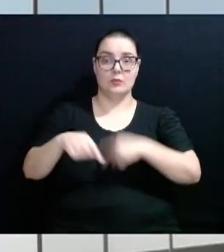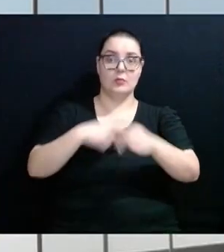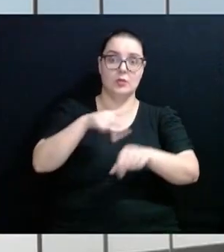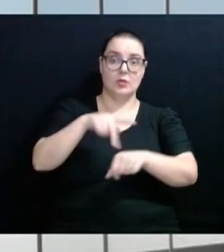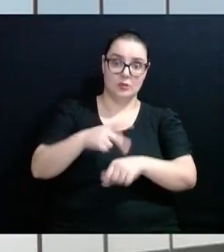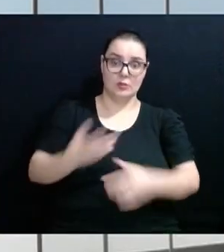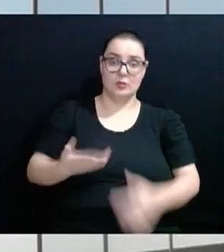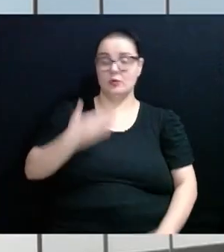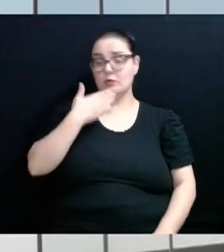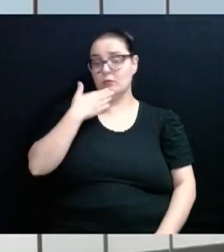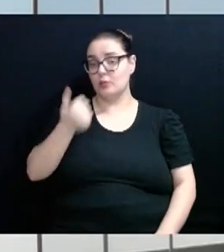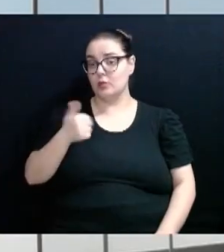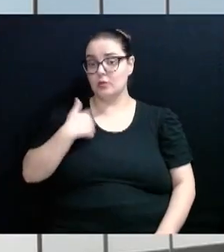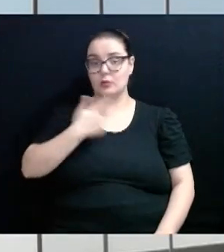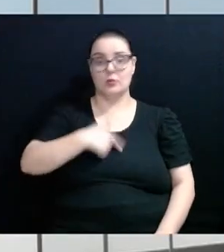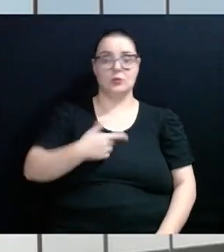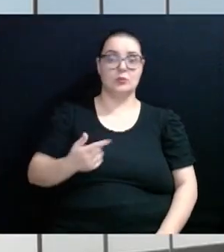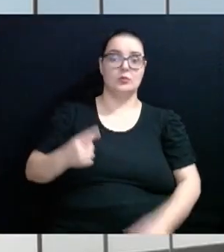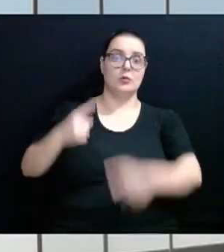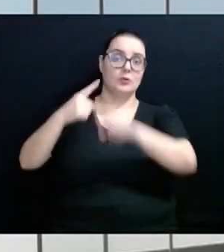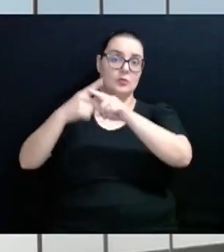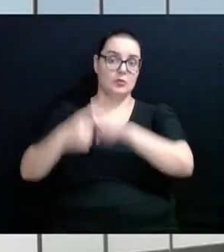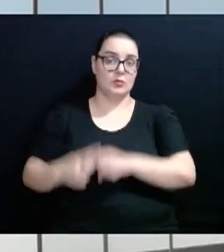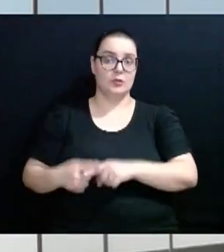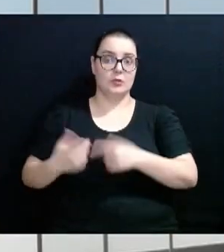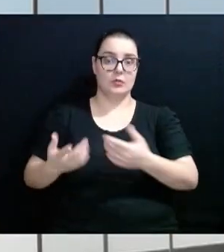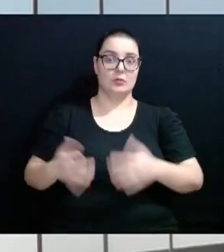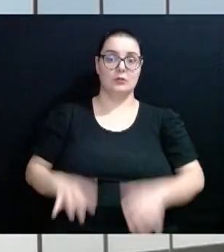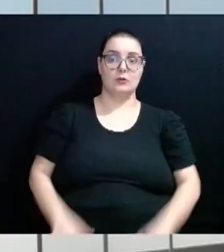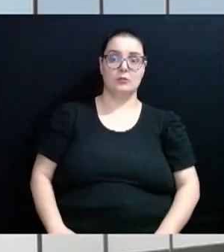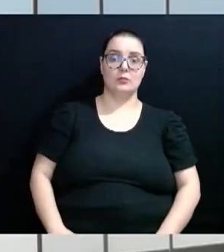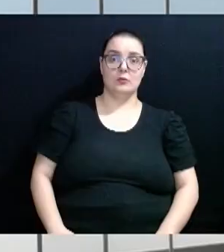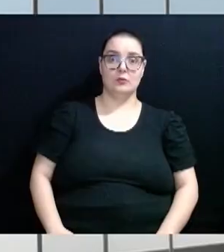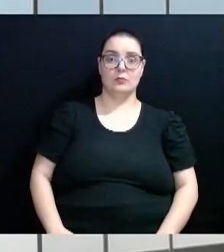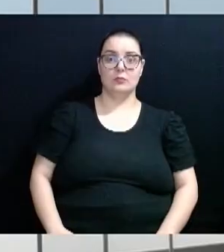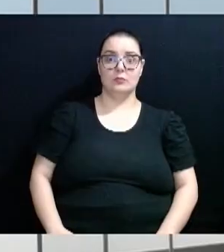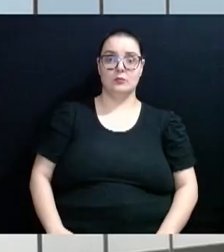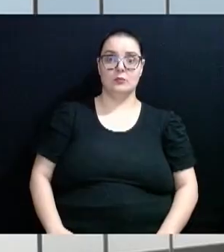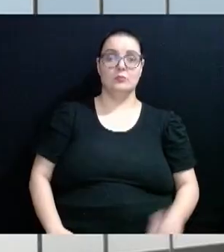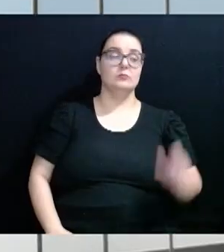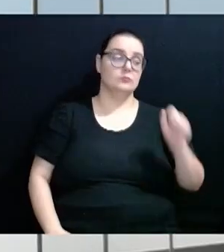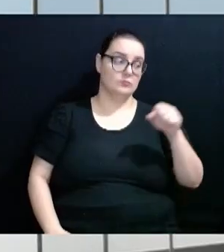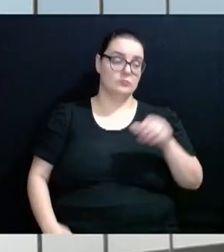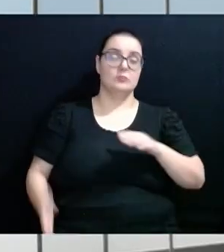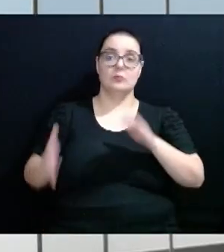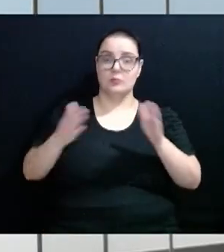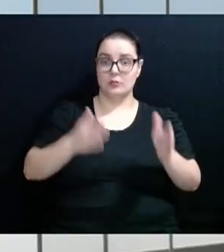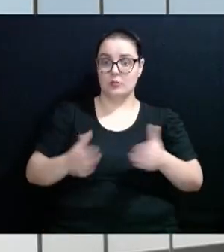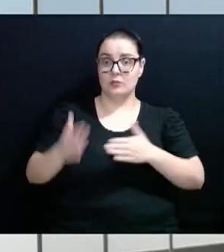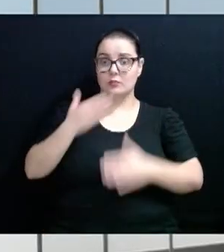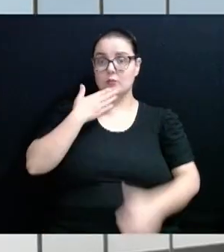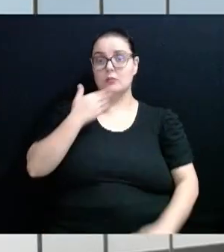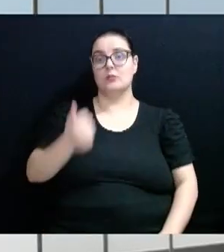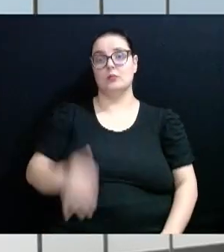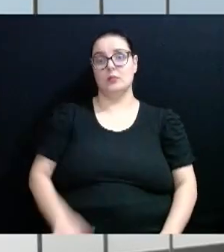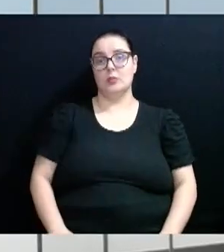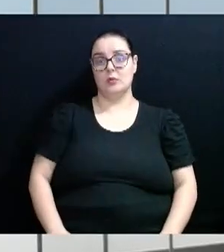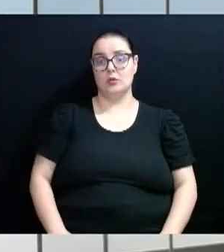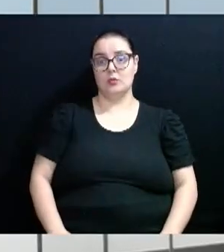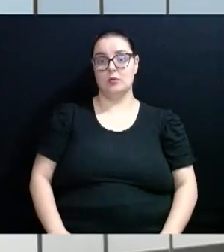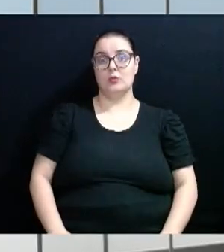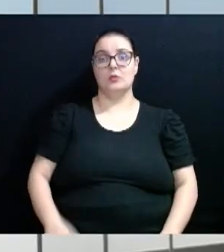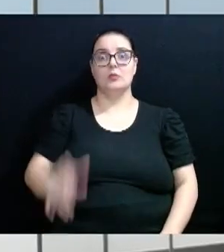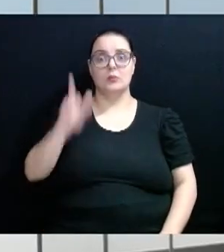melhorar a nossa competitividade, né, para produzir melhor e conseguir